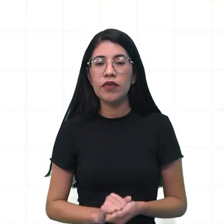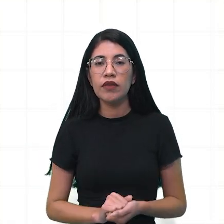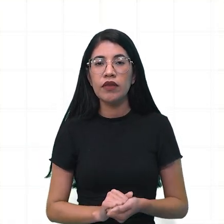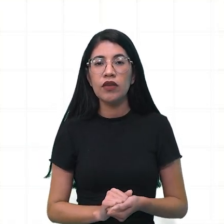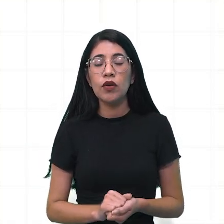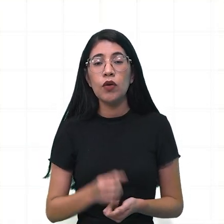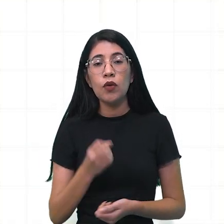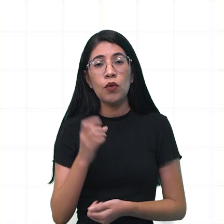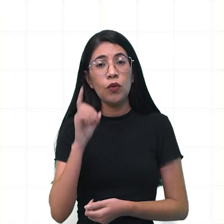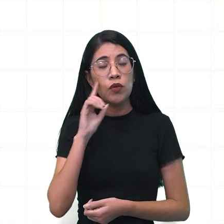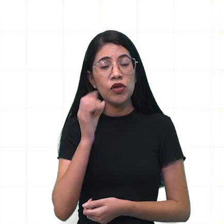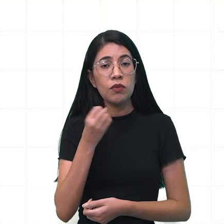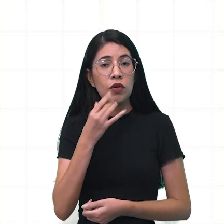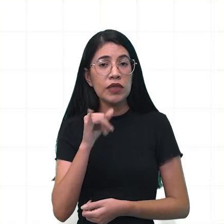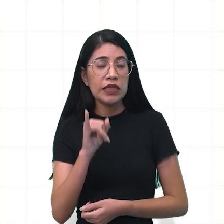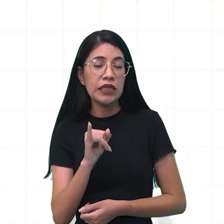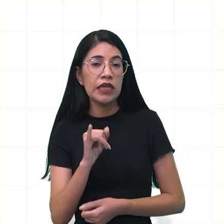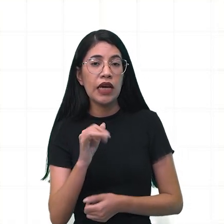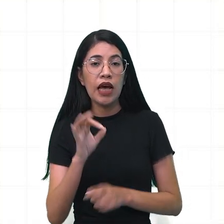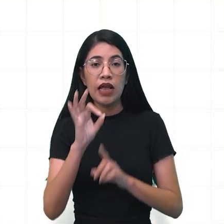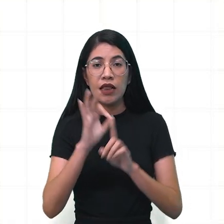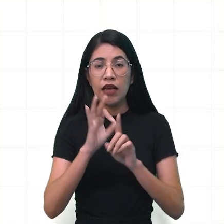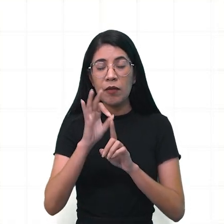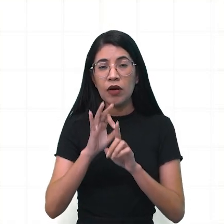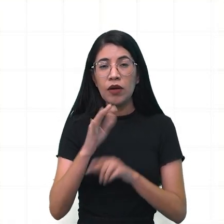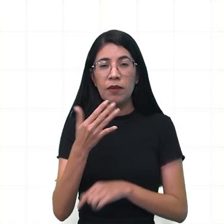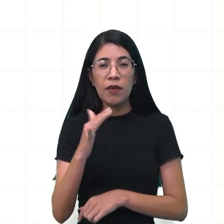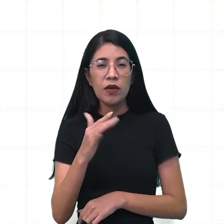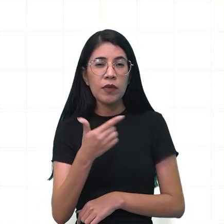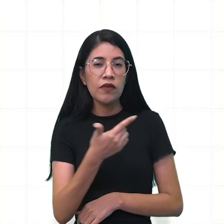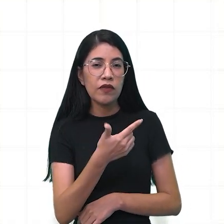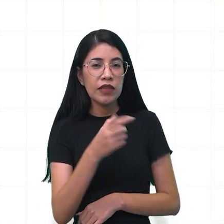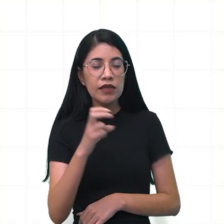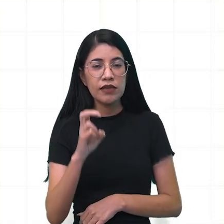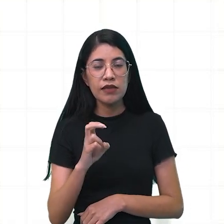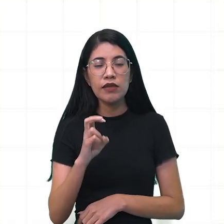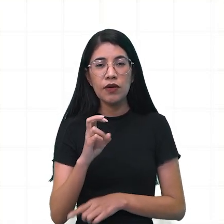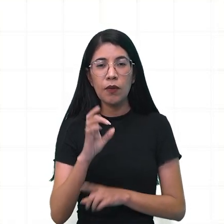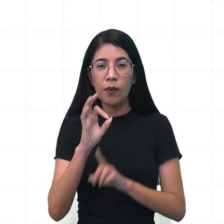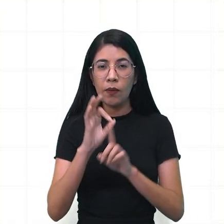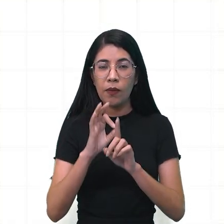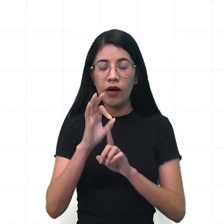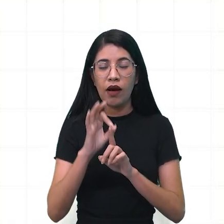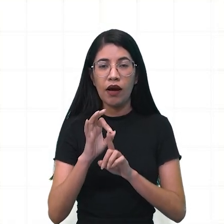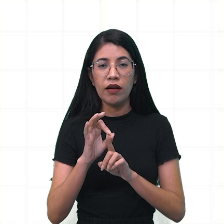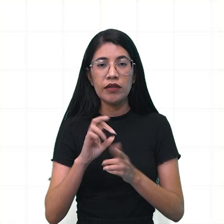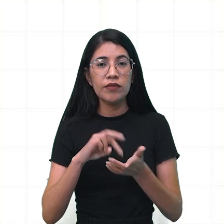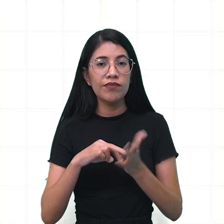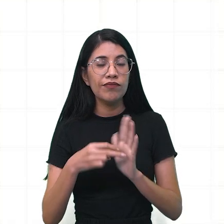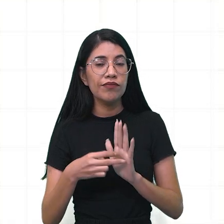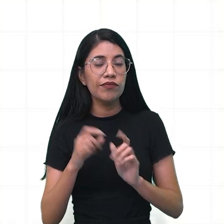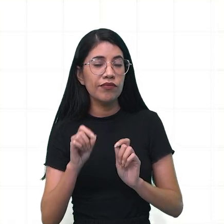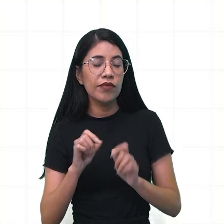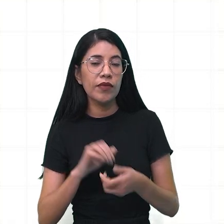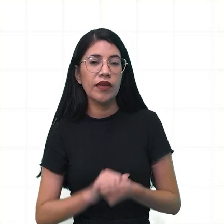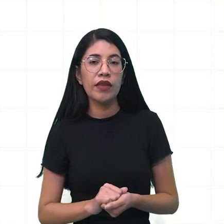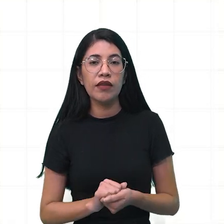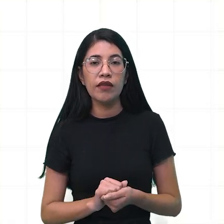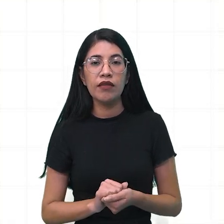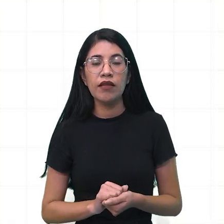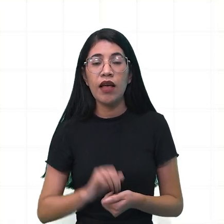mais agradáveis quando a temperatura está em torno de 25º Isto é nem